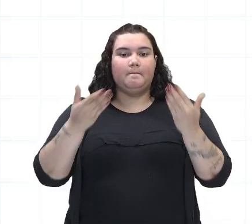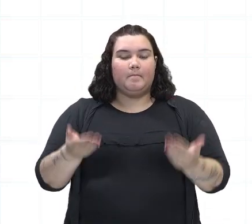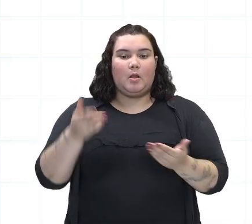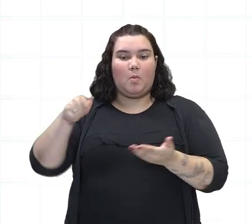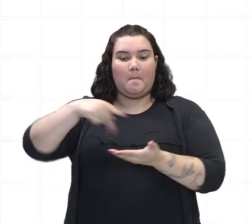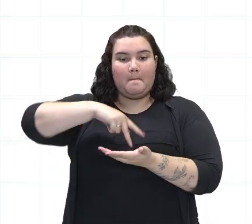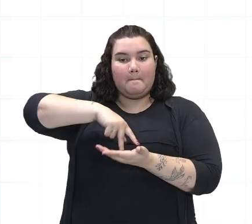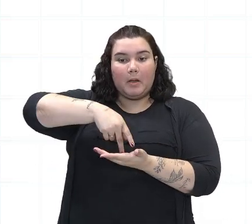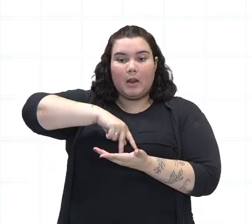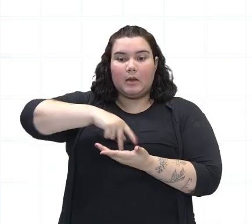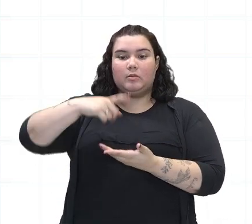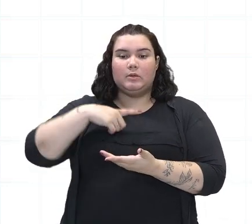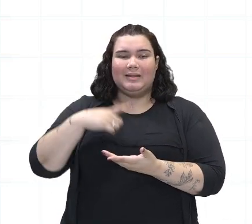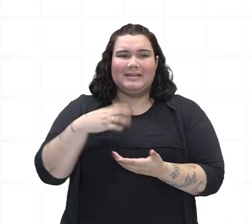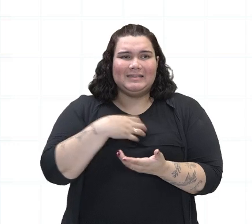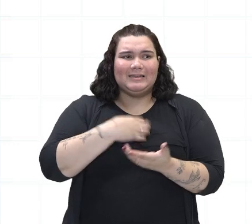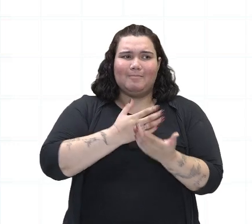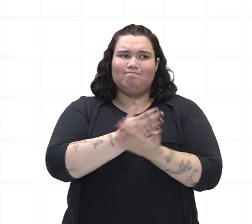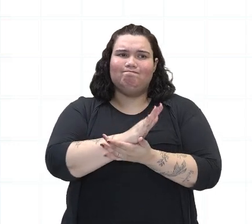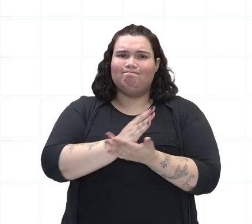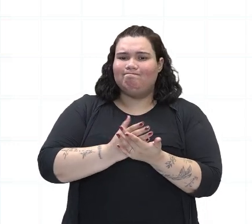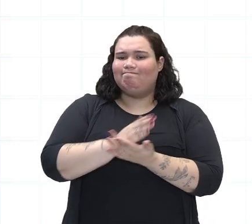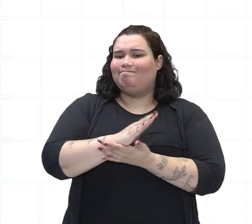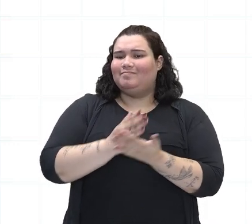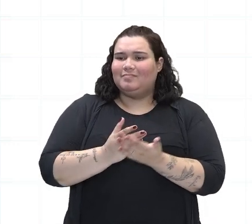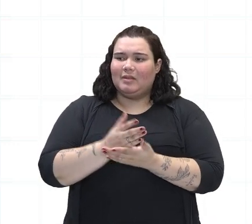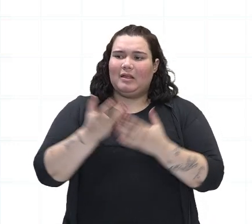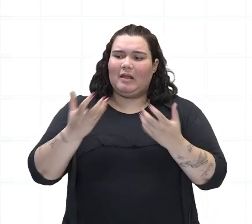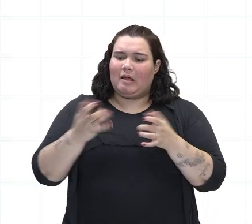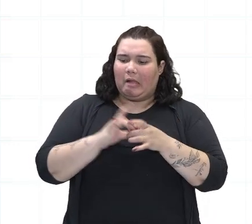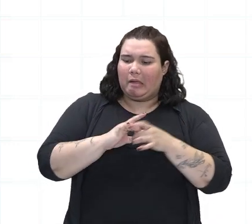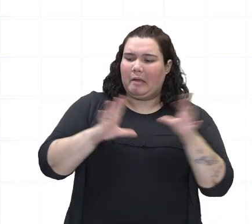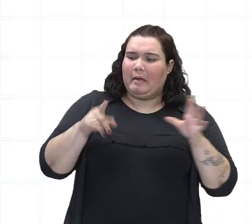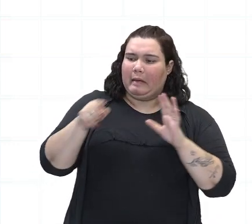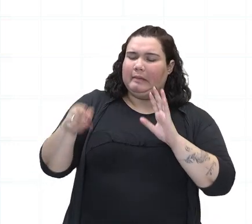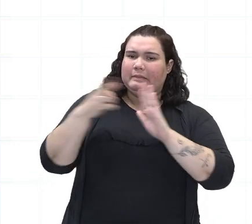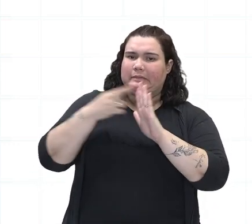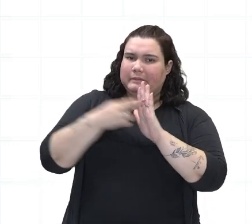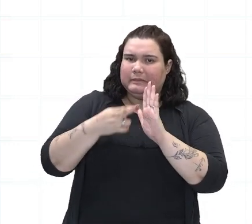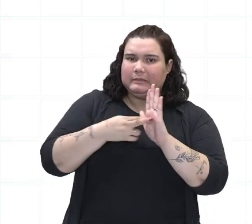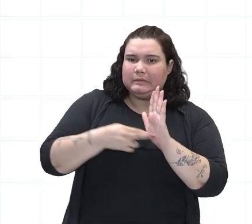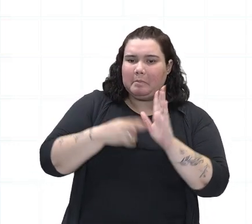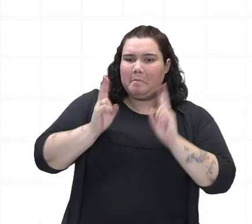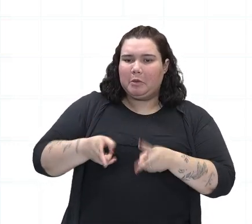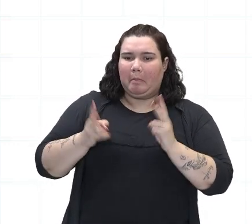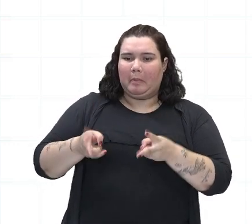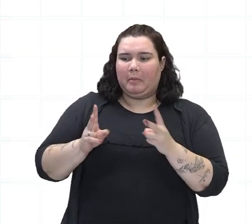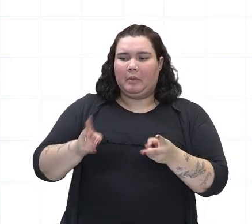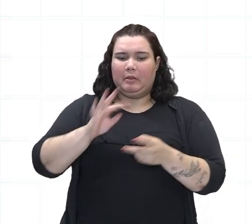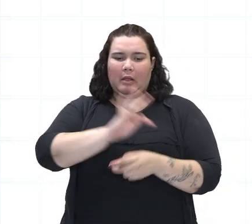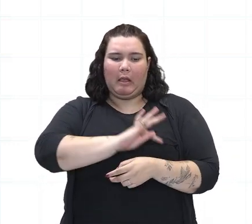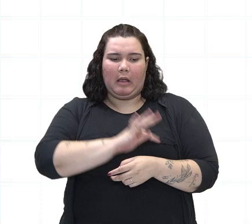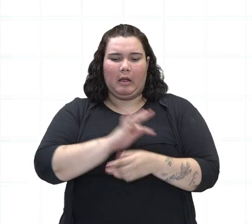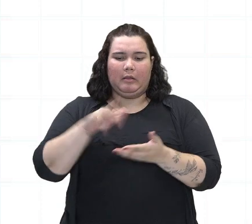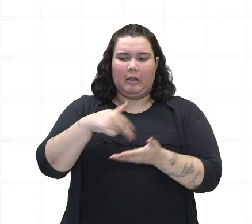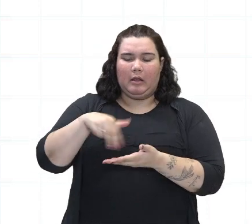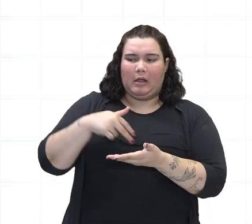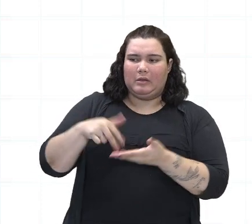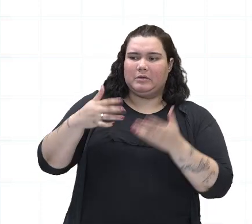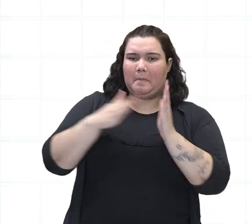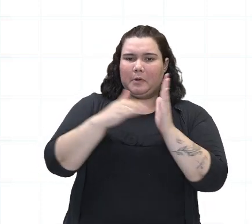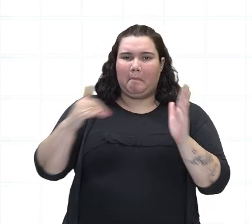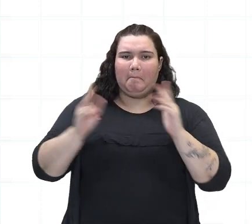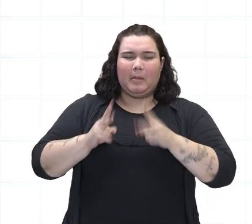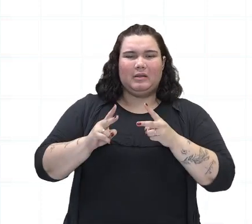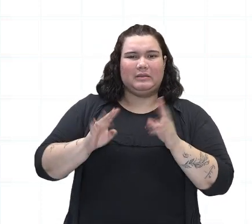bailarino ele começou a se sentir um pouco incomodado também. Ele começou a querer se libertar um pouco dessa rigidez técnica e estética do balé